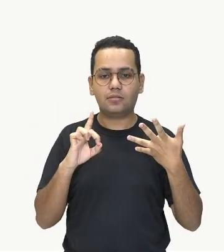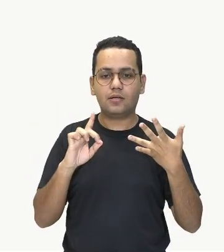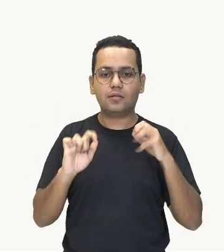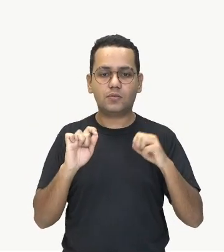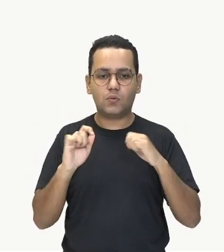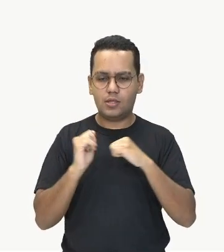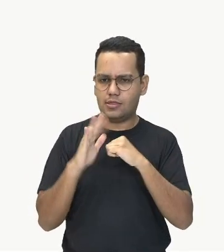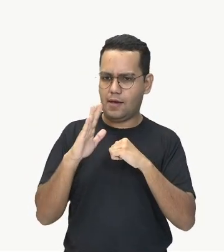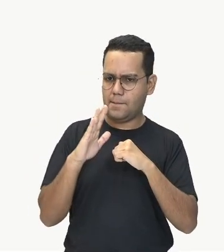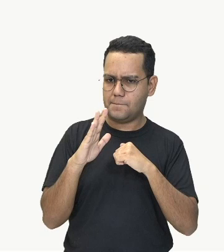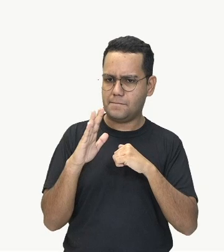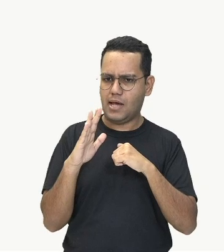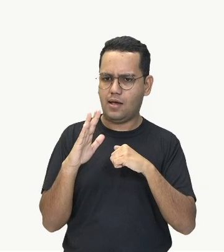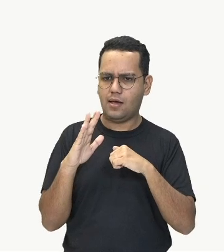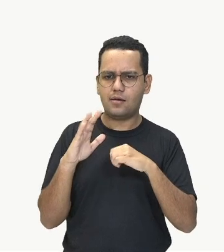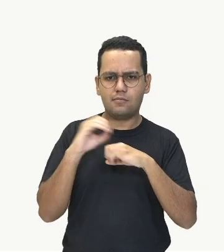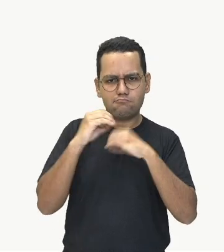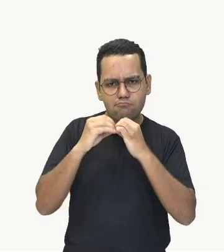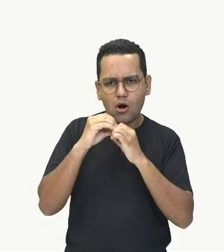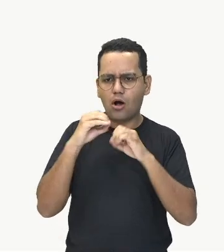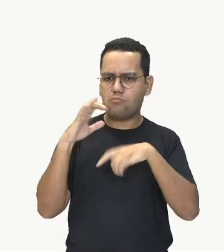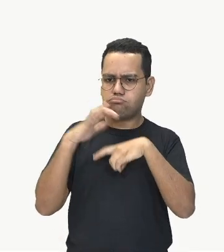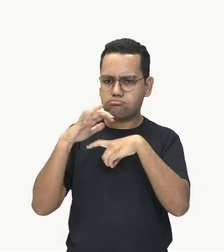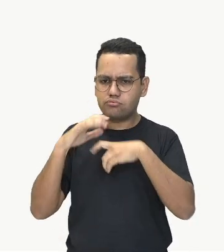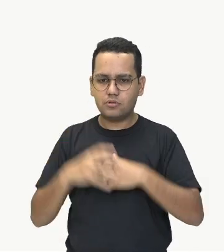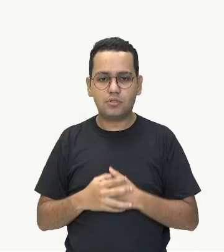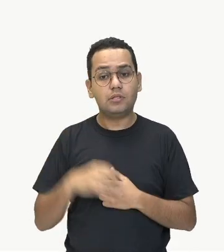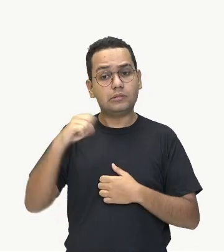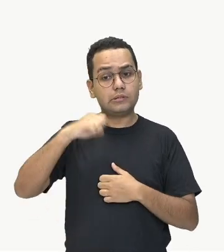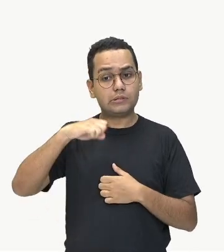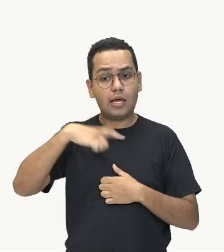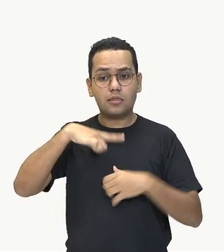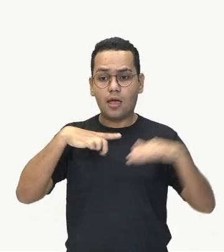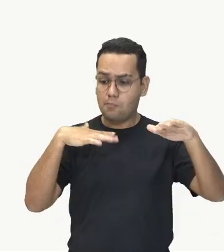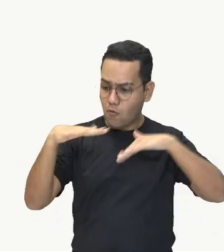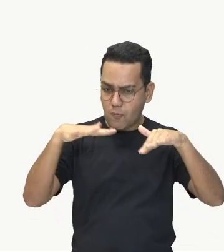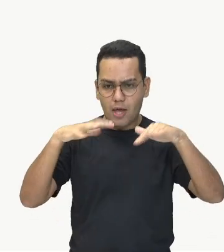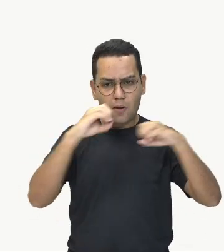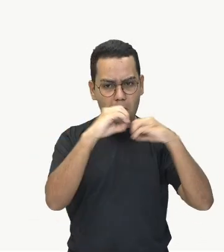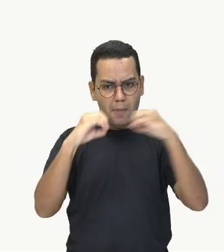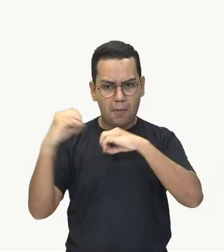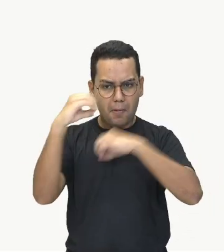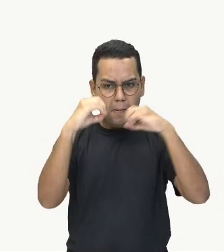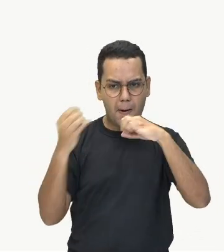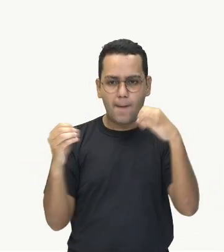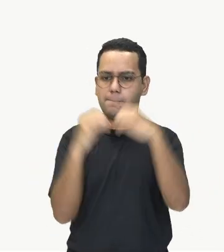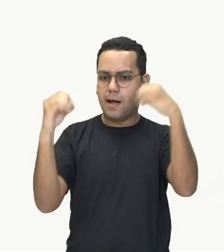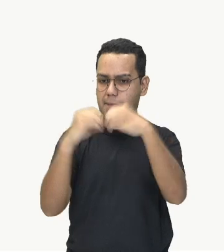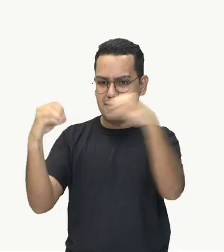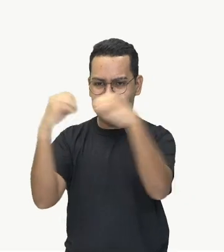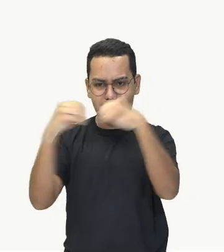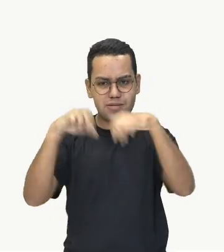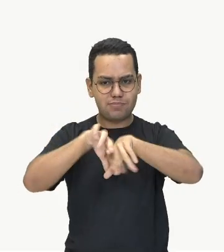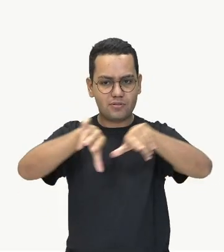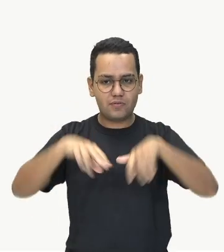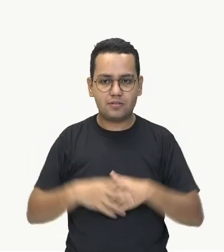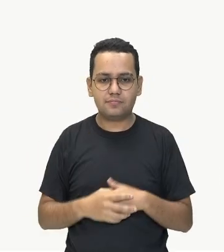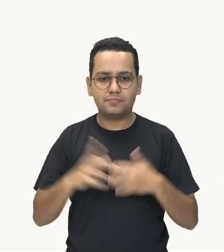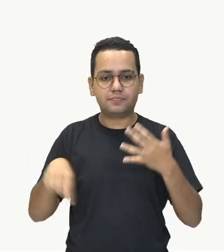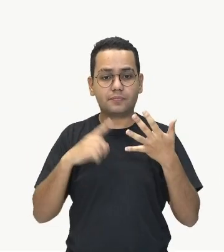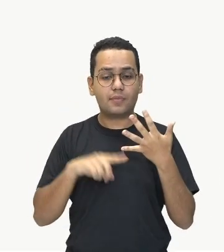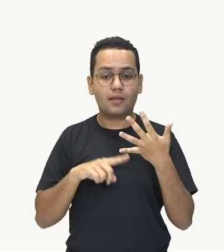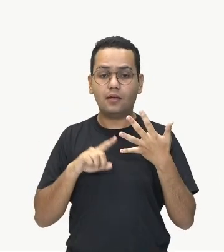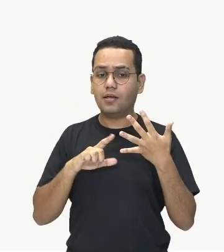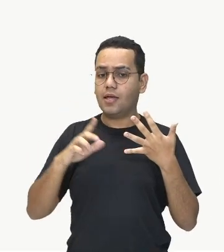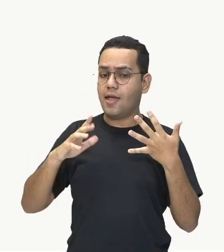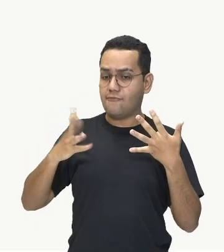aumenta sim porque novamente elas estão se movendo elas vão colidir mais e a velocidade média das moléculas também aumenta